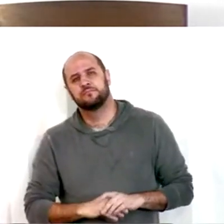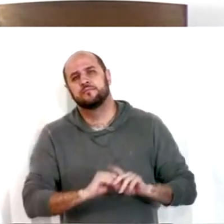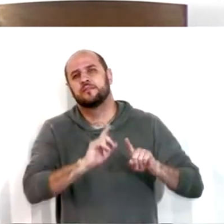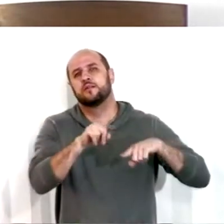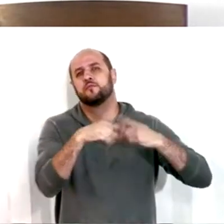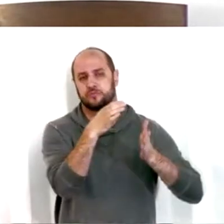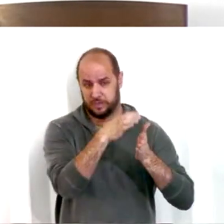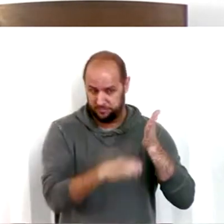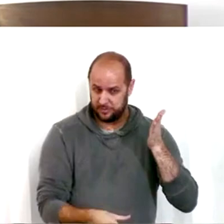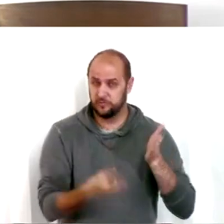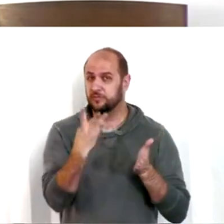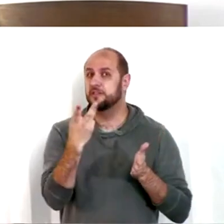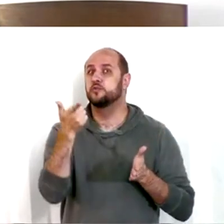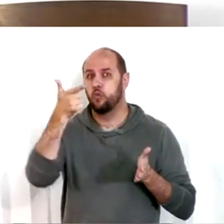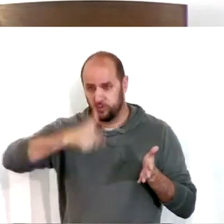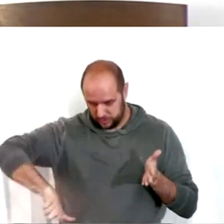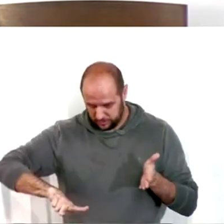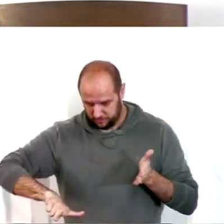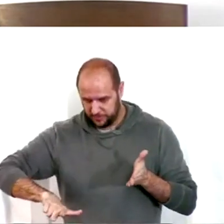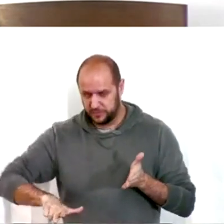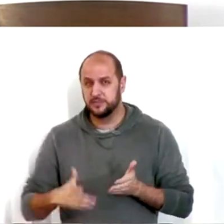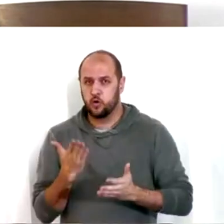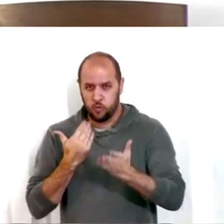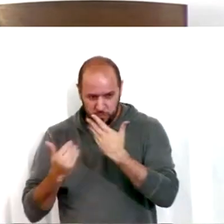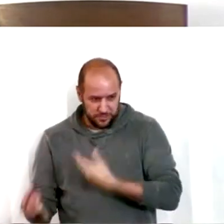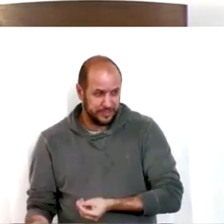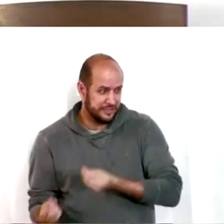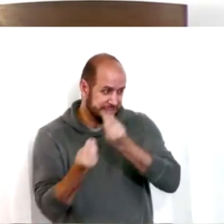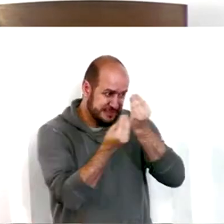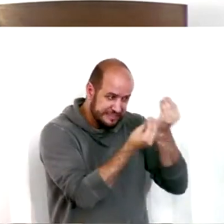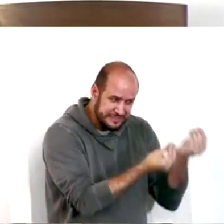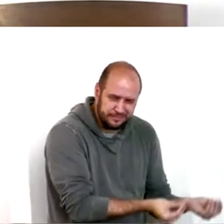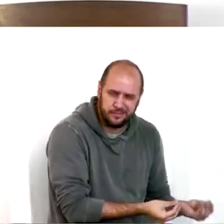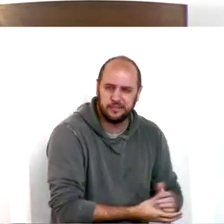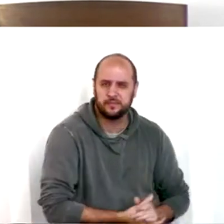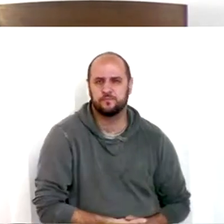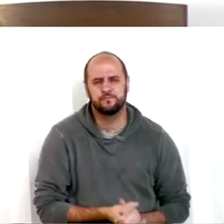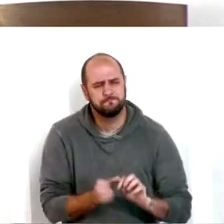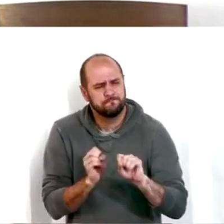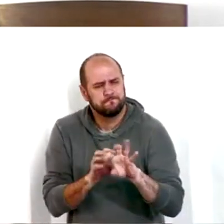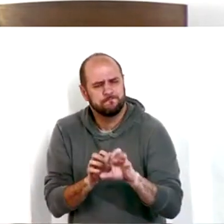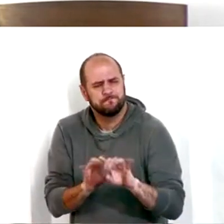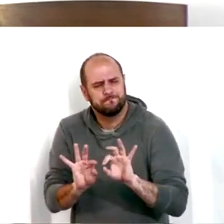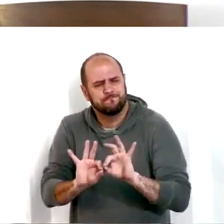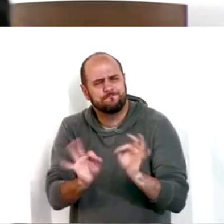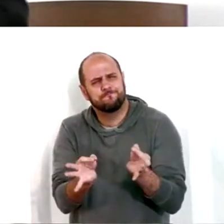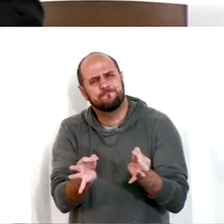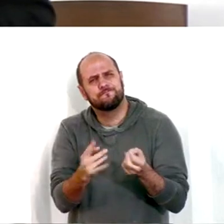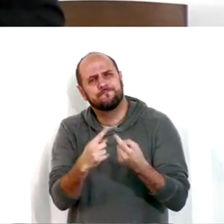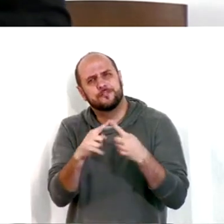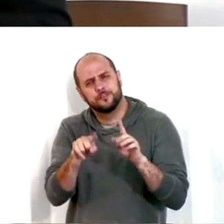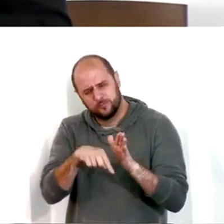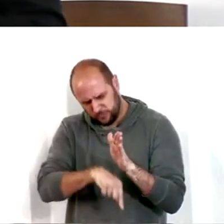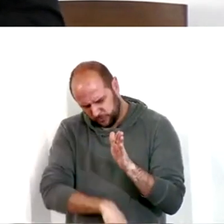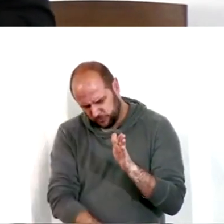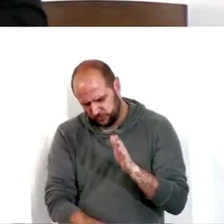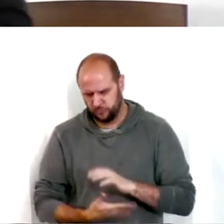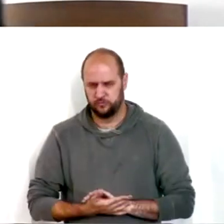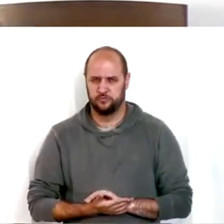capítulo 3. Eis aí um ensinamento muito simples, mas profundo.